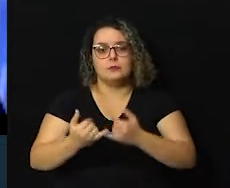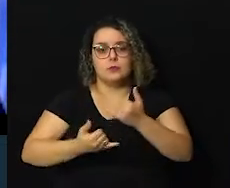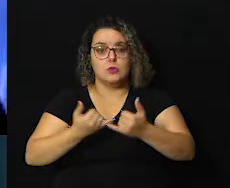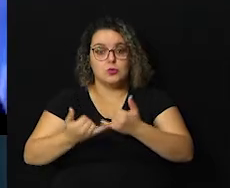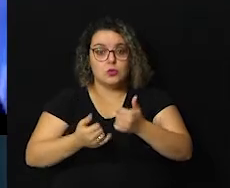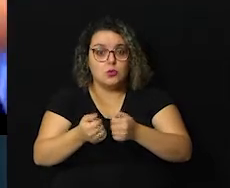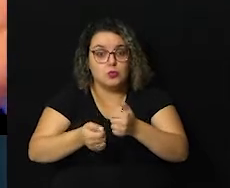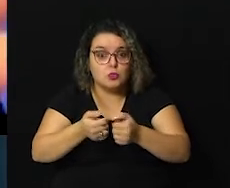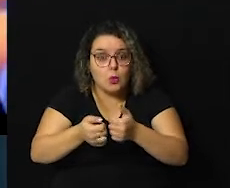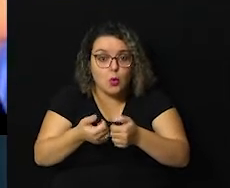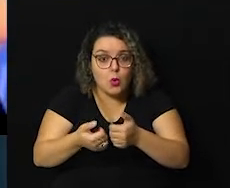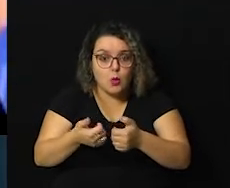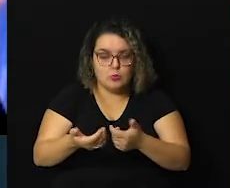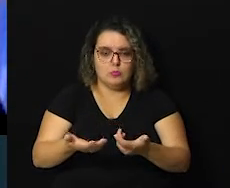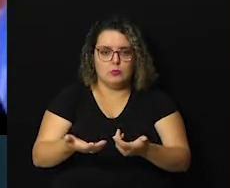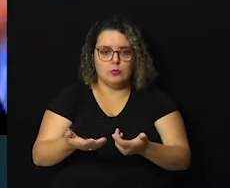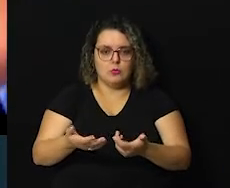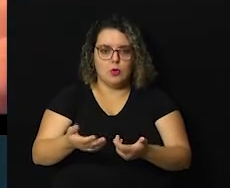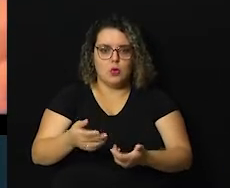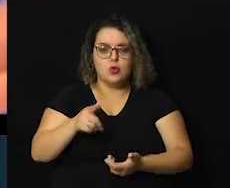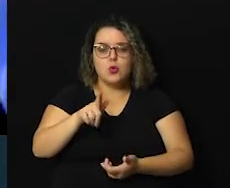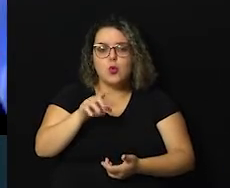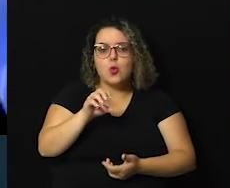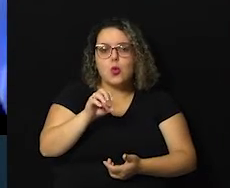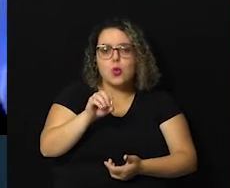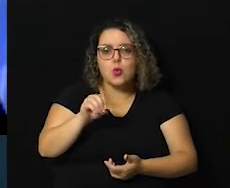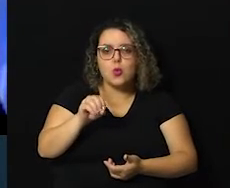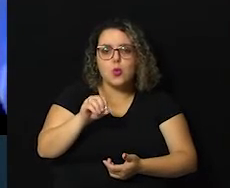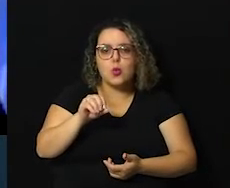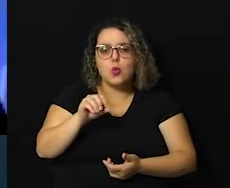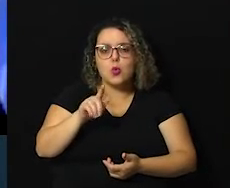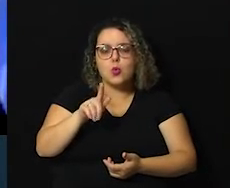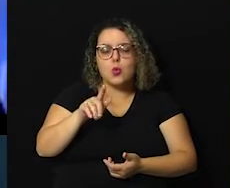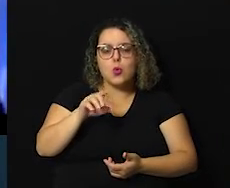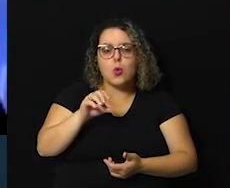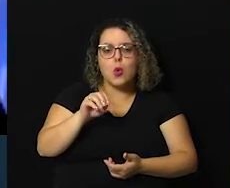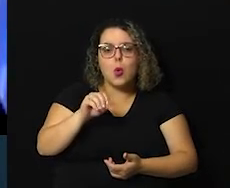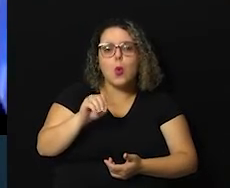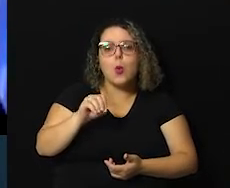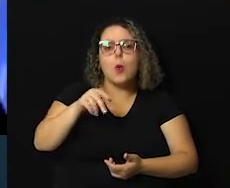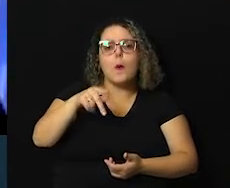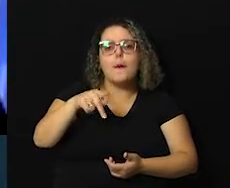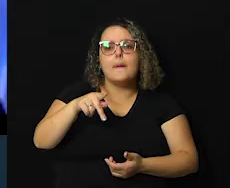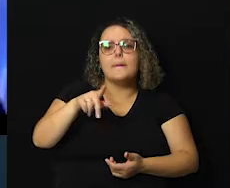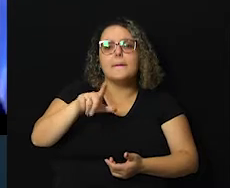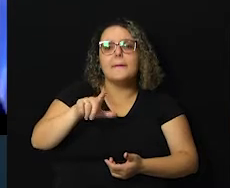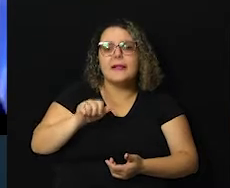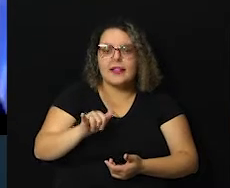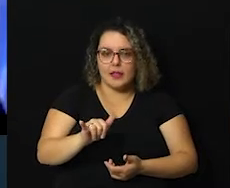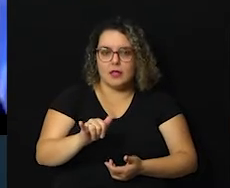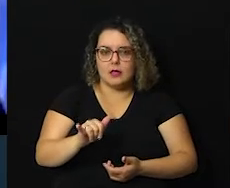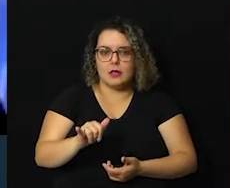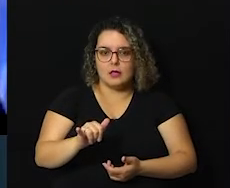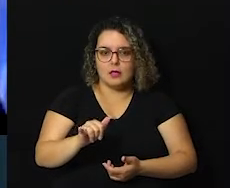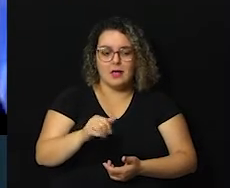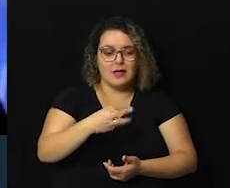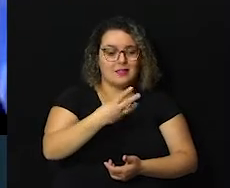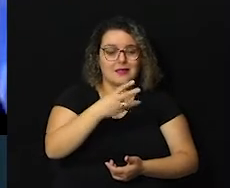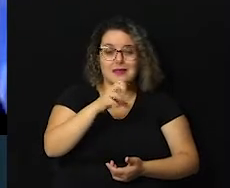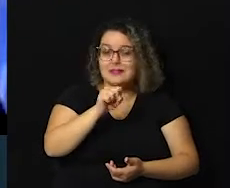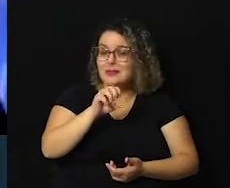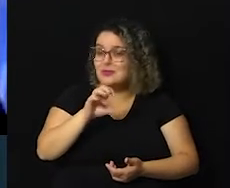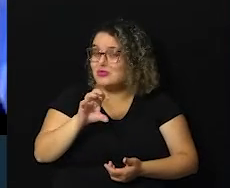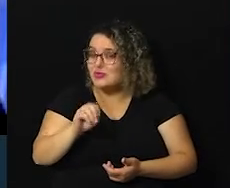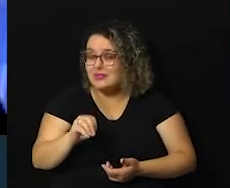plataforma os jogos do Google Play por exemplo na no celular tô 380 jogos por dia